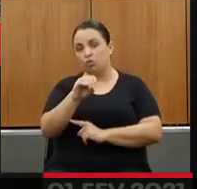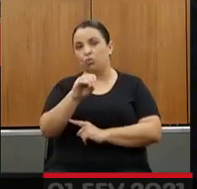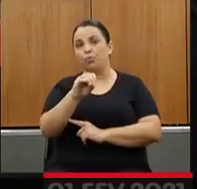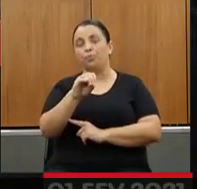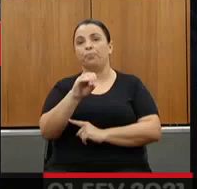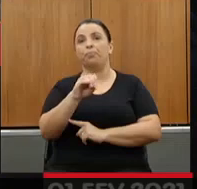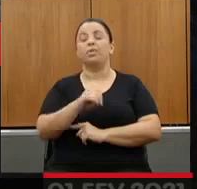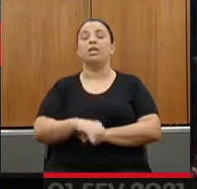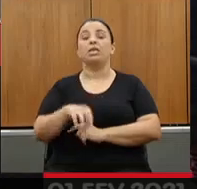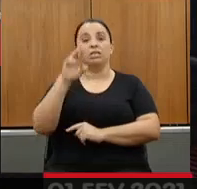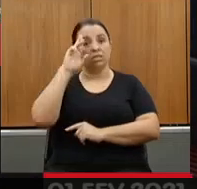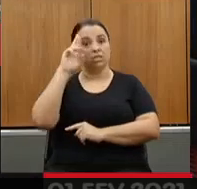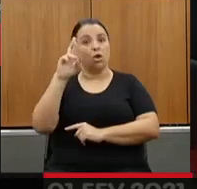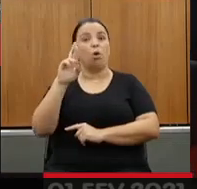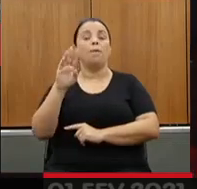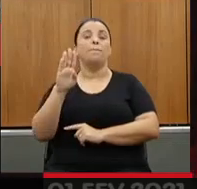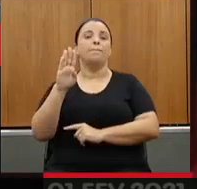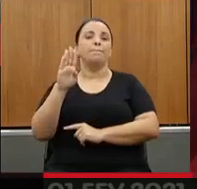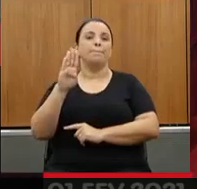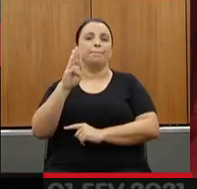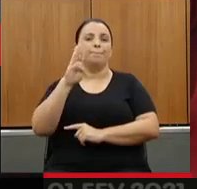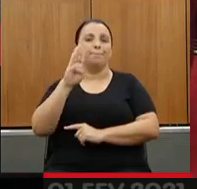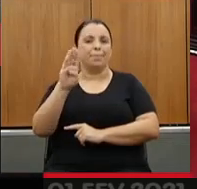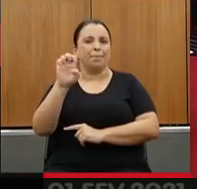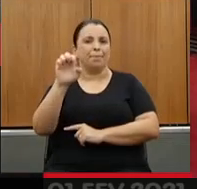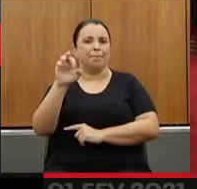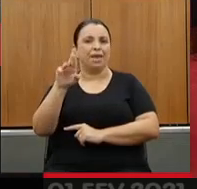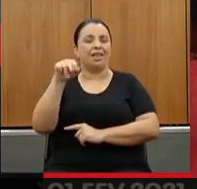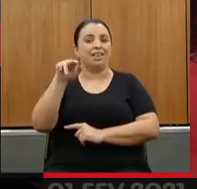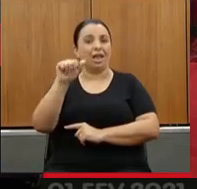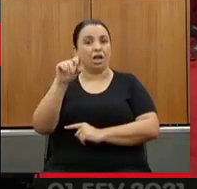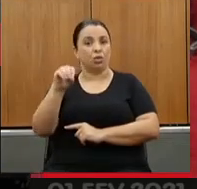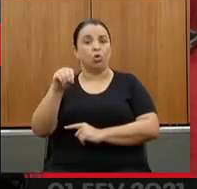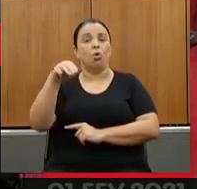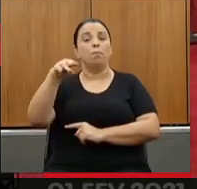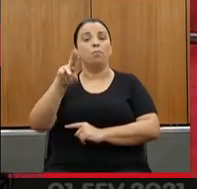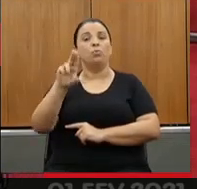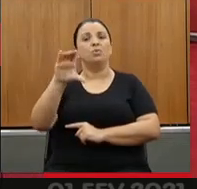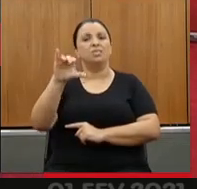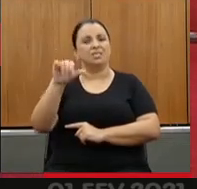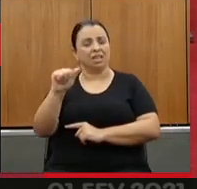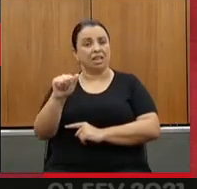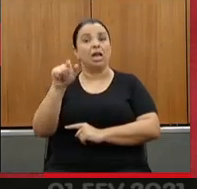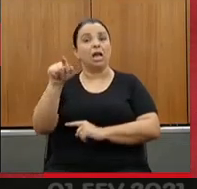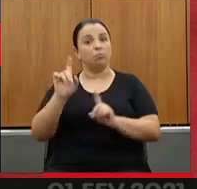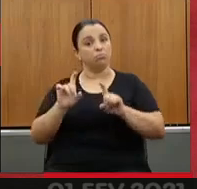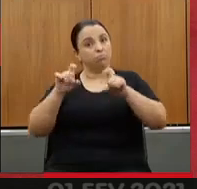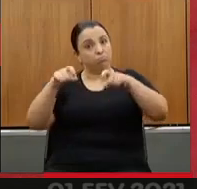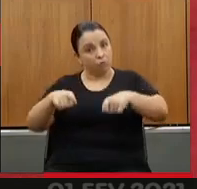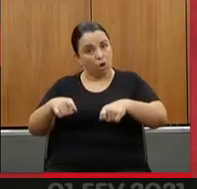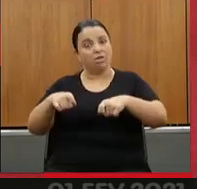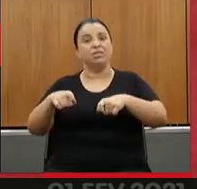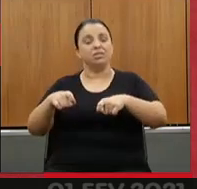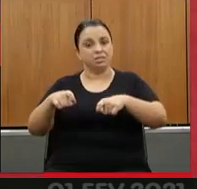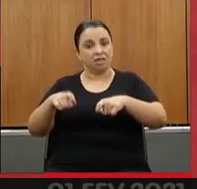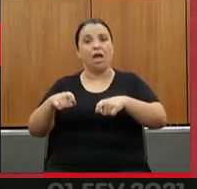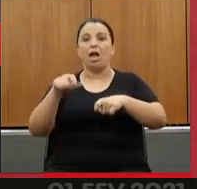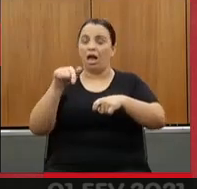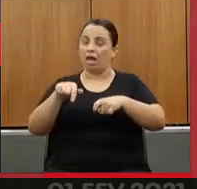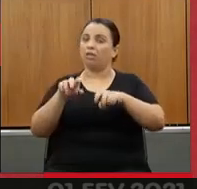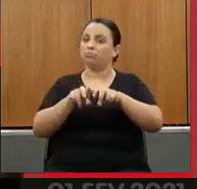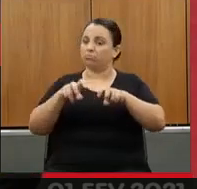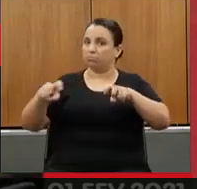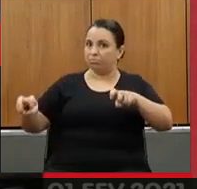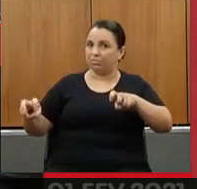Senhor Bernardo Mucida, que tomará posse como deputado da Assembleia de Minas nesta data.